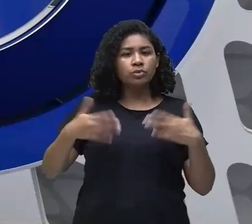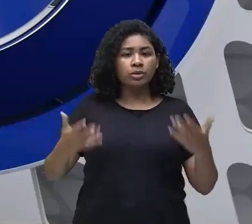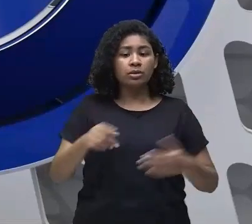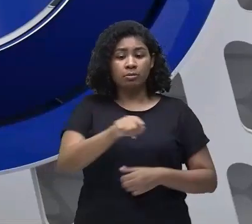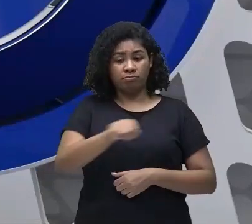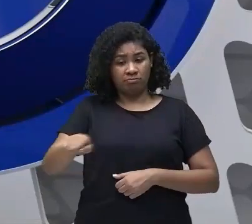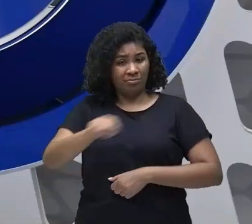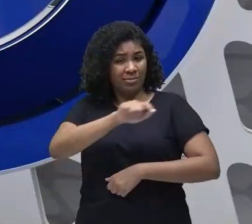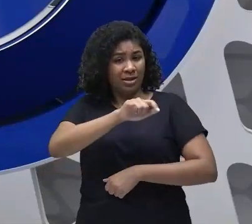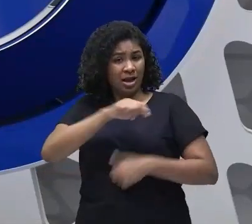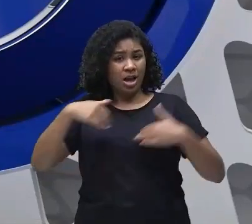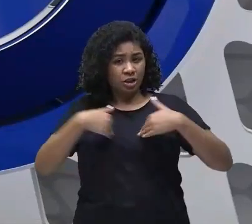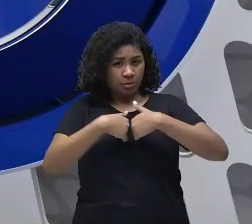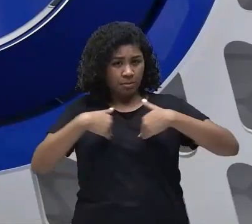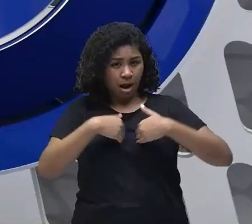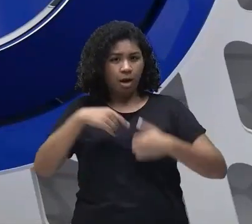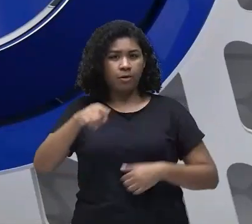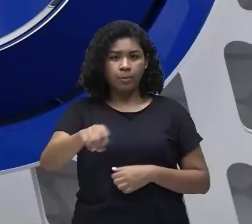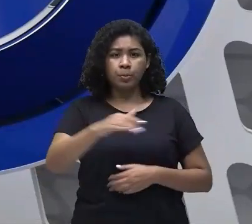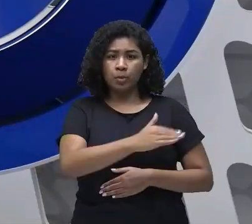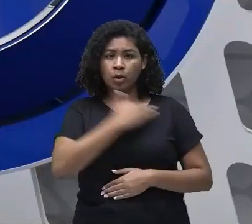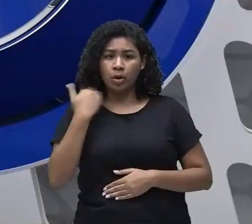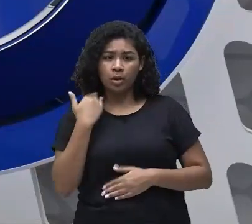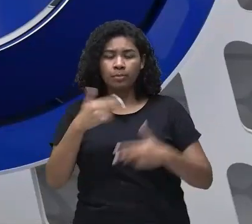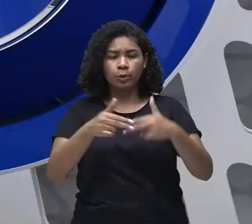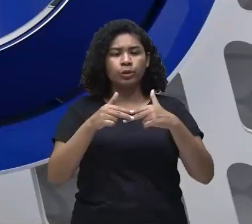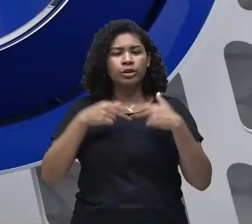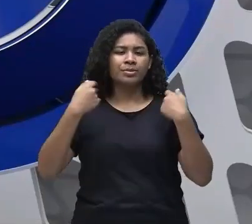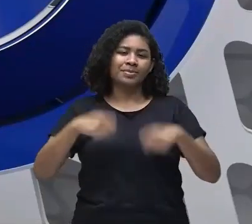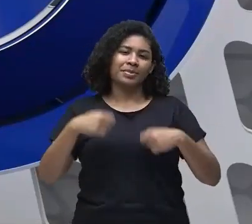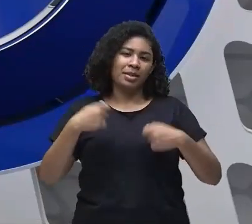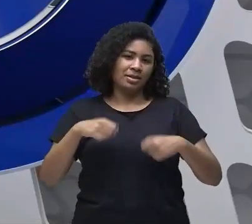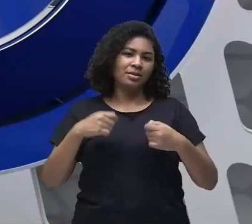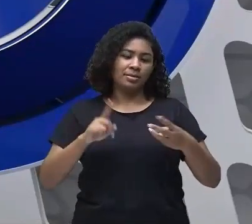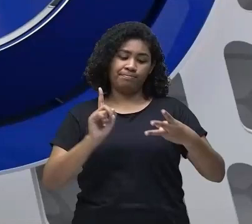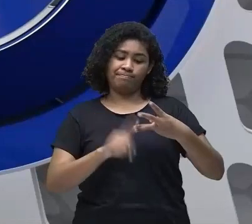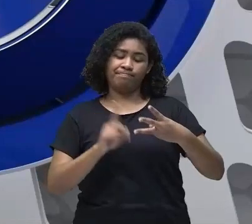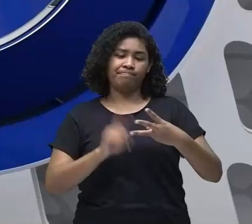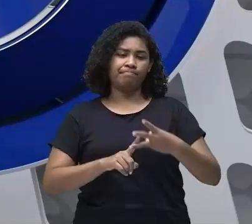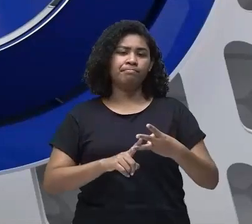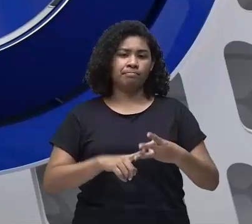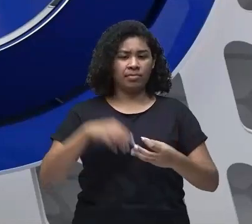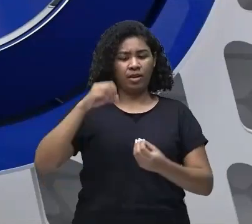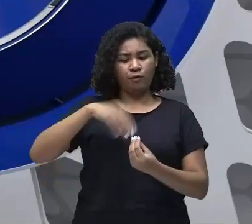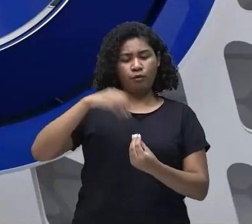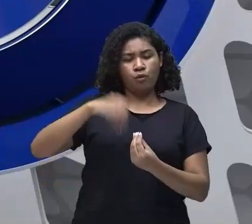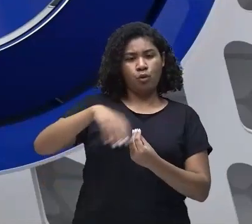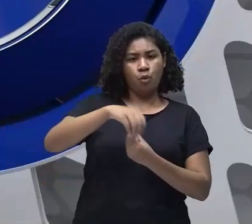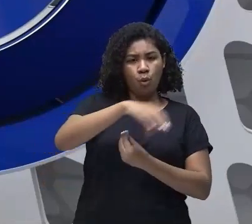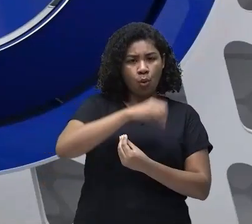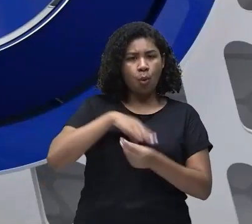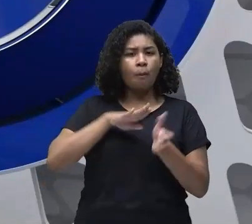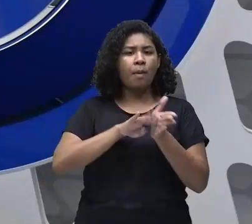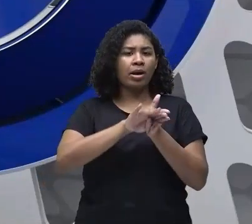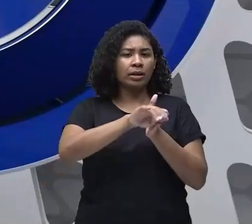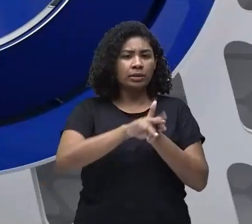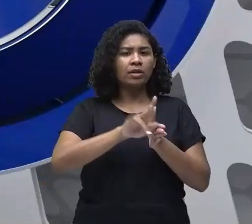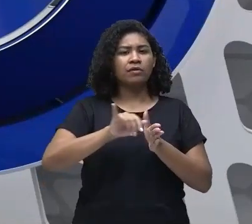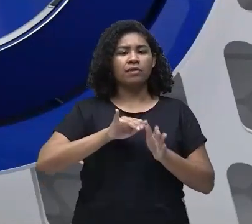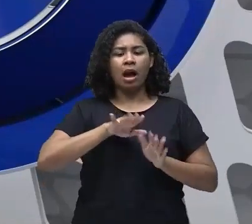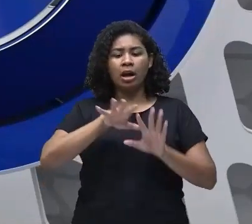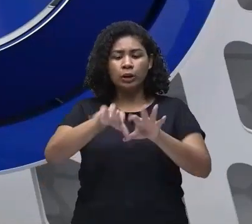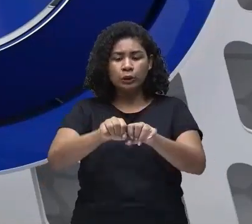está morto, da ação dos decompositores, dos fungos e bactérias. Vão ali agir naquela matéria